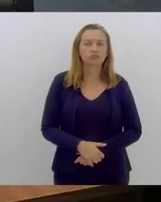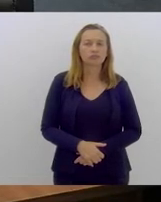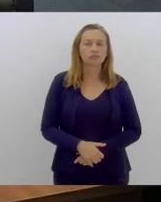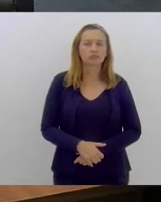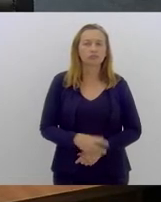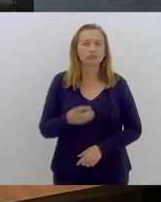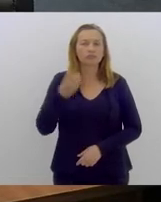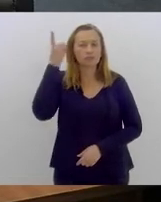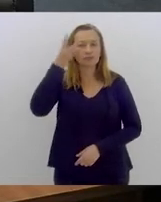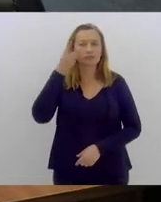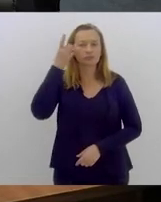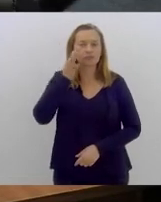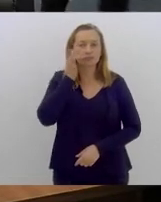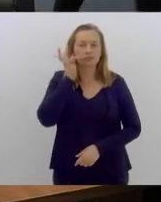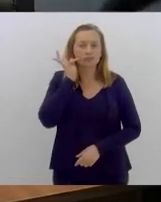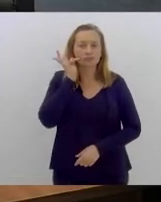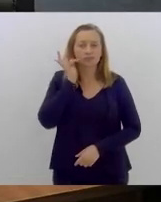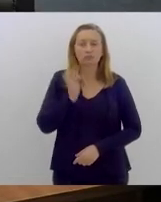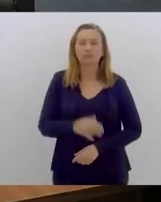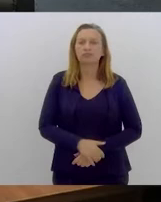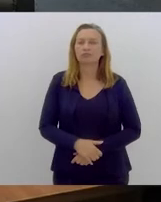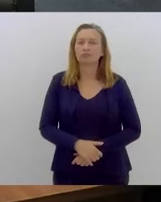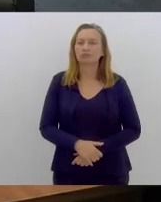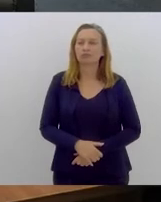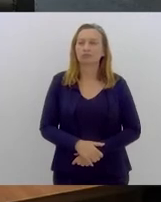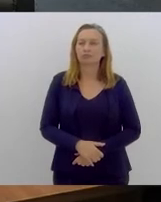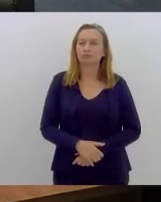Deputado Flávio Serafini.